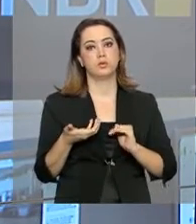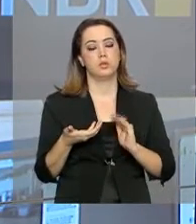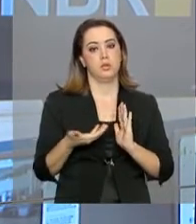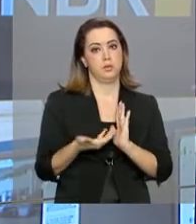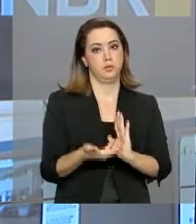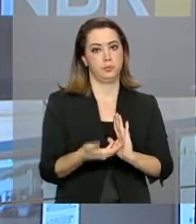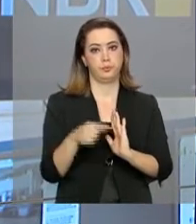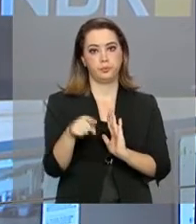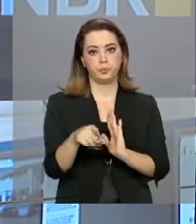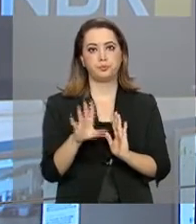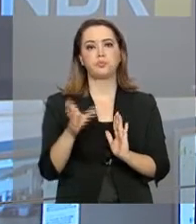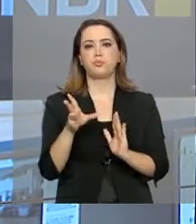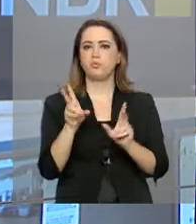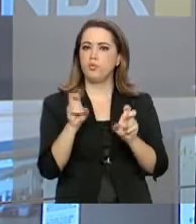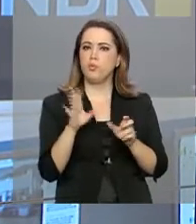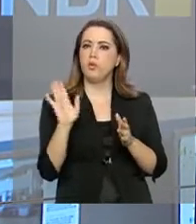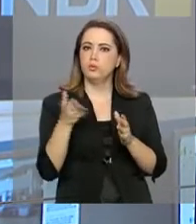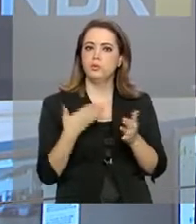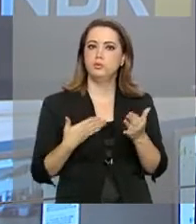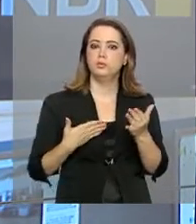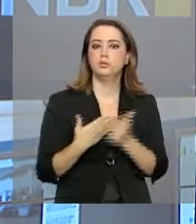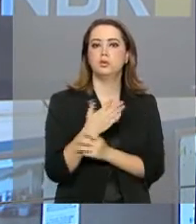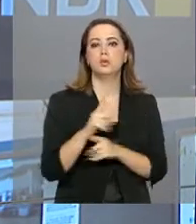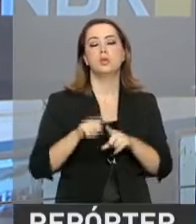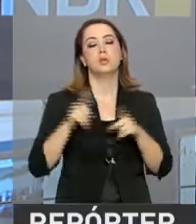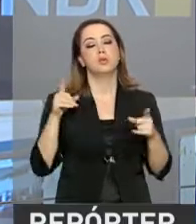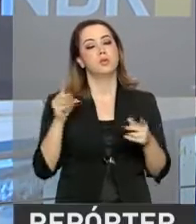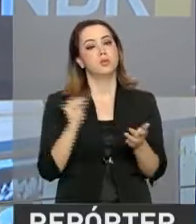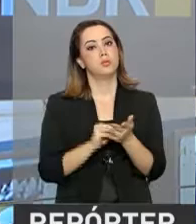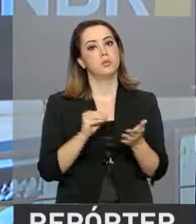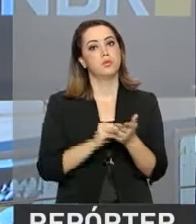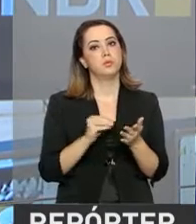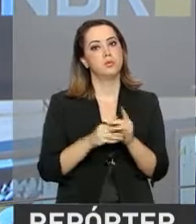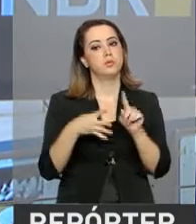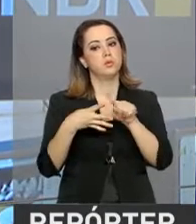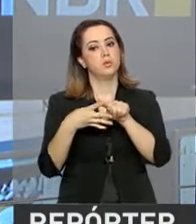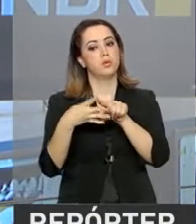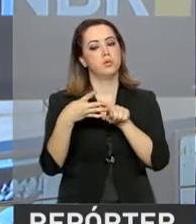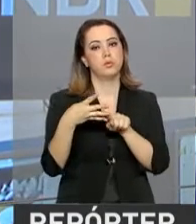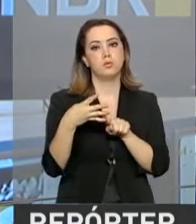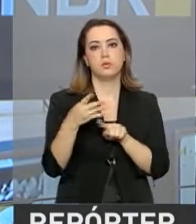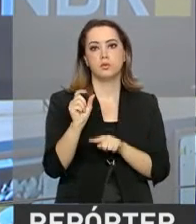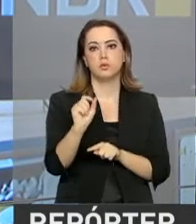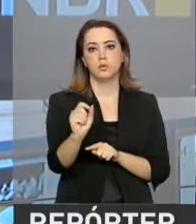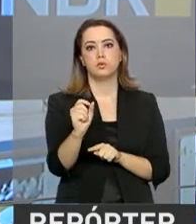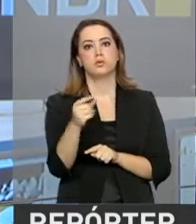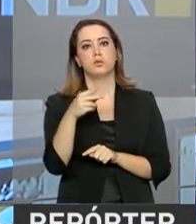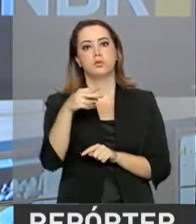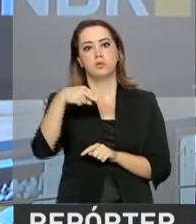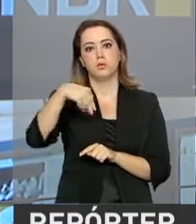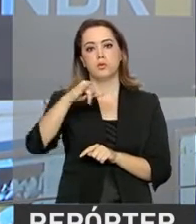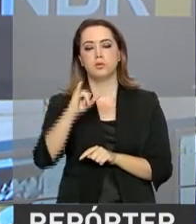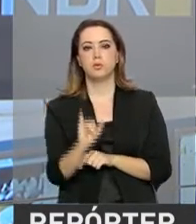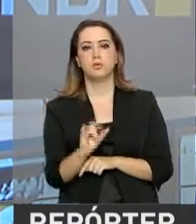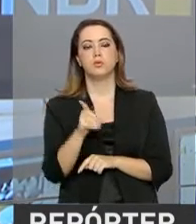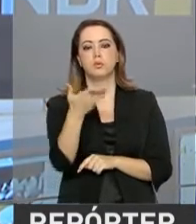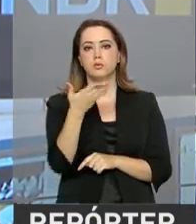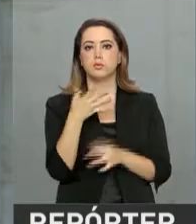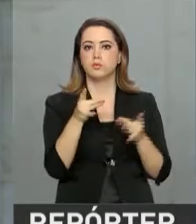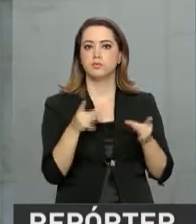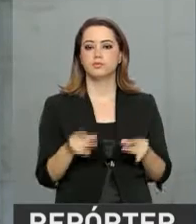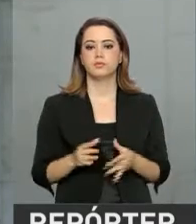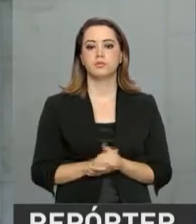base foi aprovado mas ainda falta a apreciação de quatro destaques o repórter ney pereira tem os detalhes